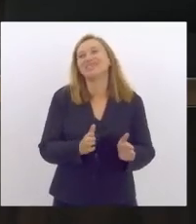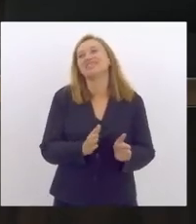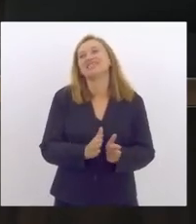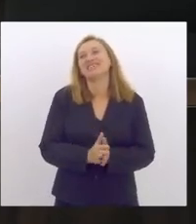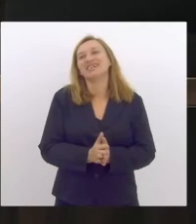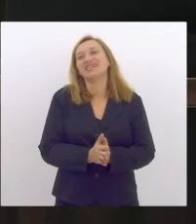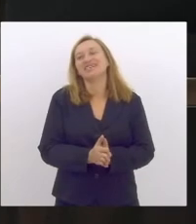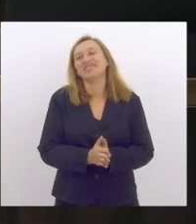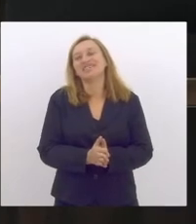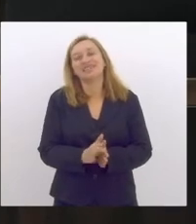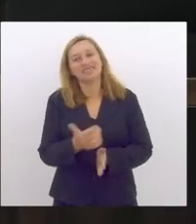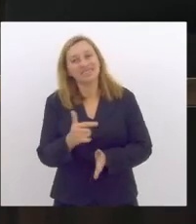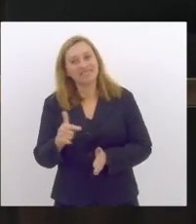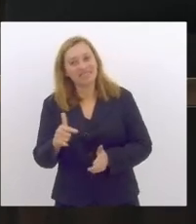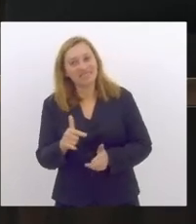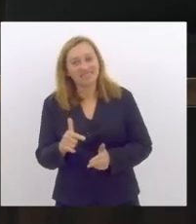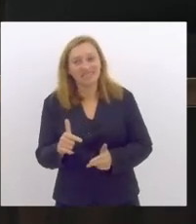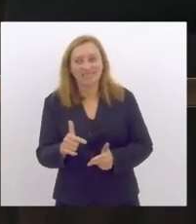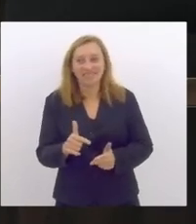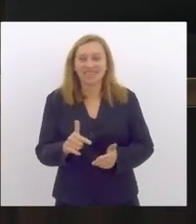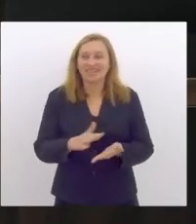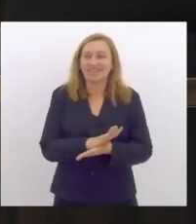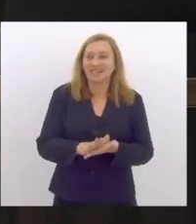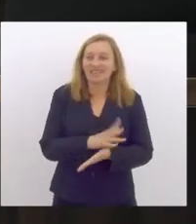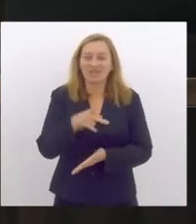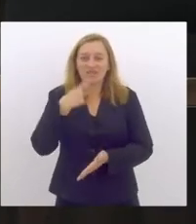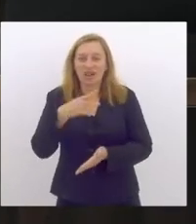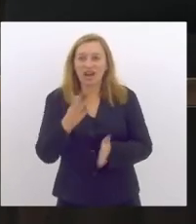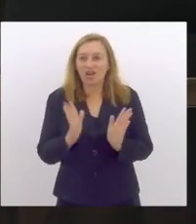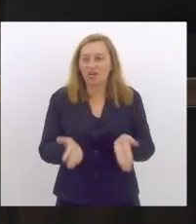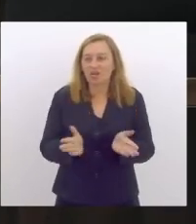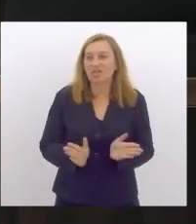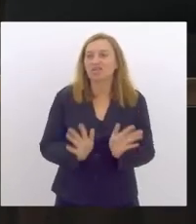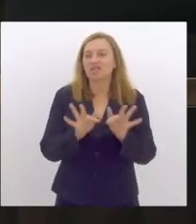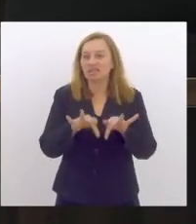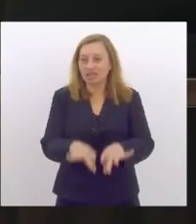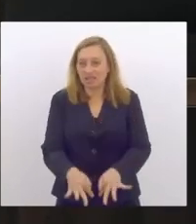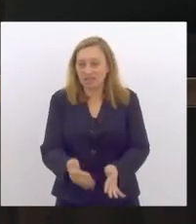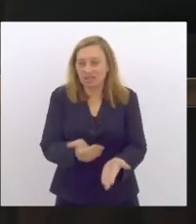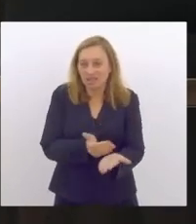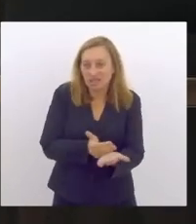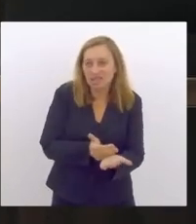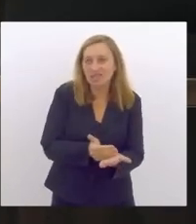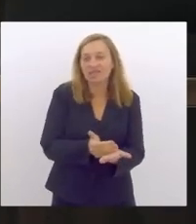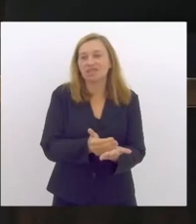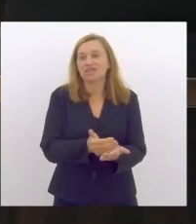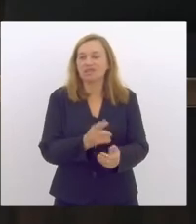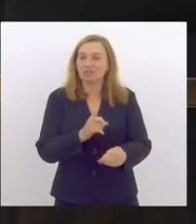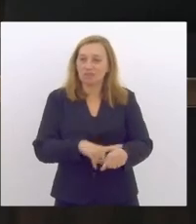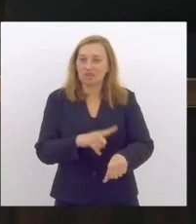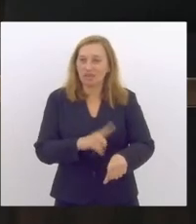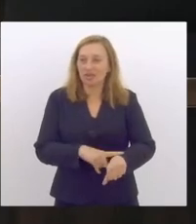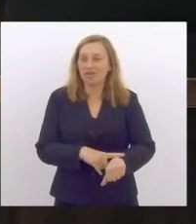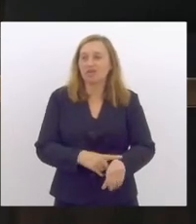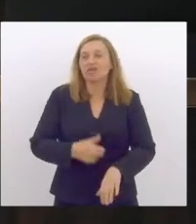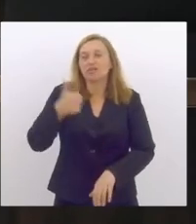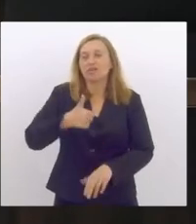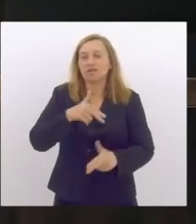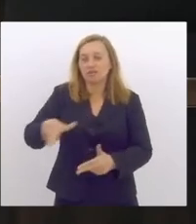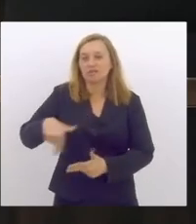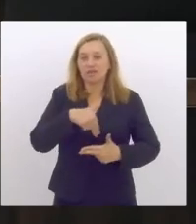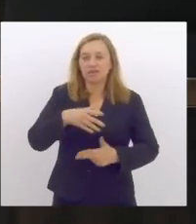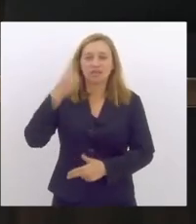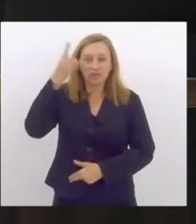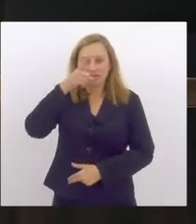ordem. Não havendo mais nada a tratar, passa-se ao expediente final. Com o primeiro orador inscrito, o nobre